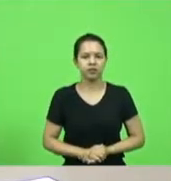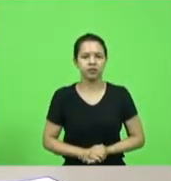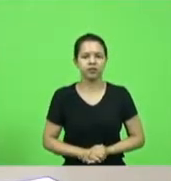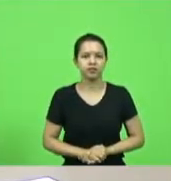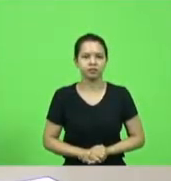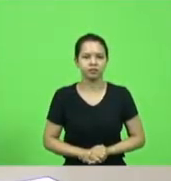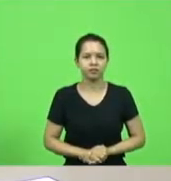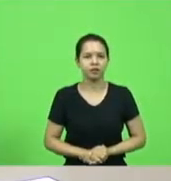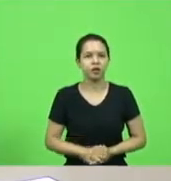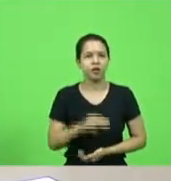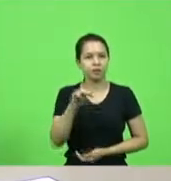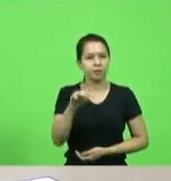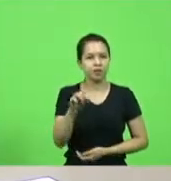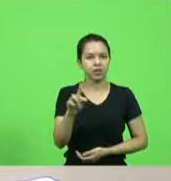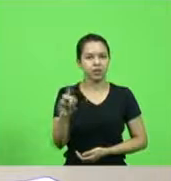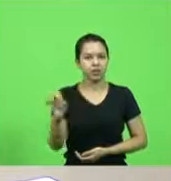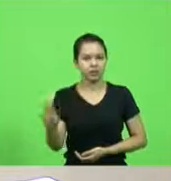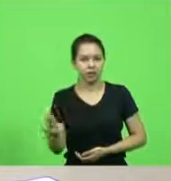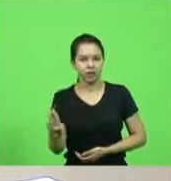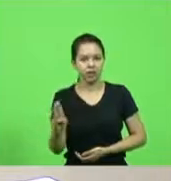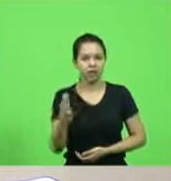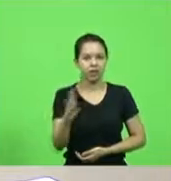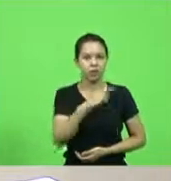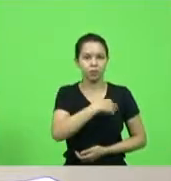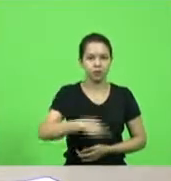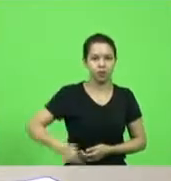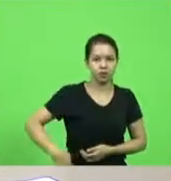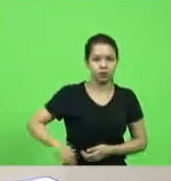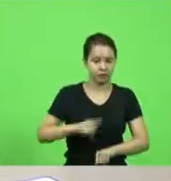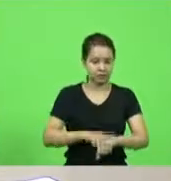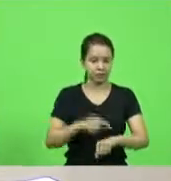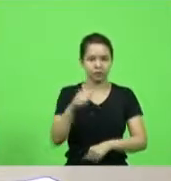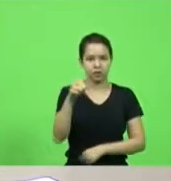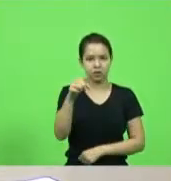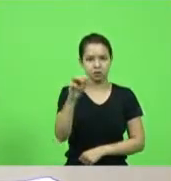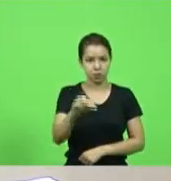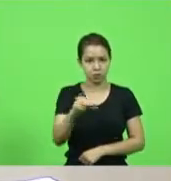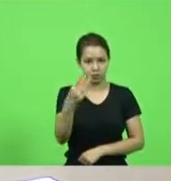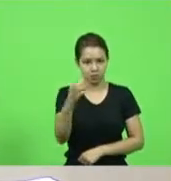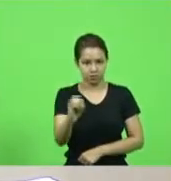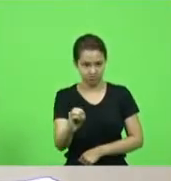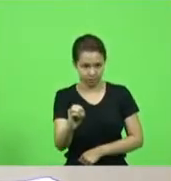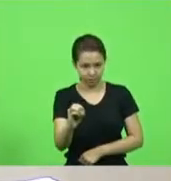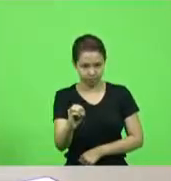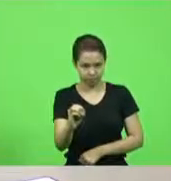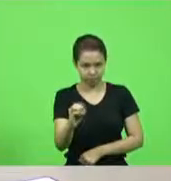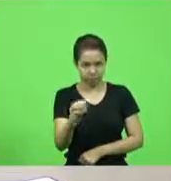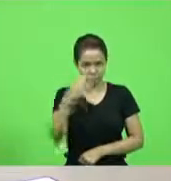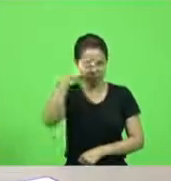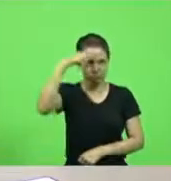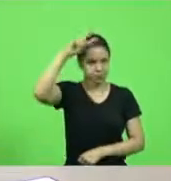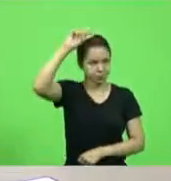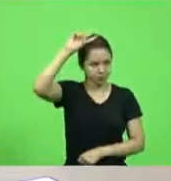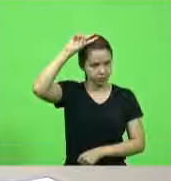PSDB e Republicanos. 7 minutos e 30. Deputado Vicente Carro Preso.